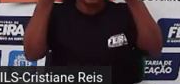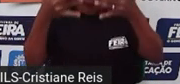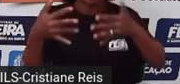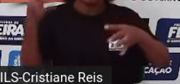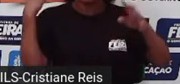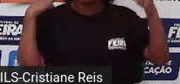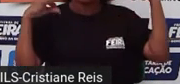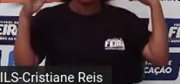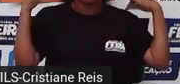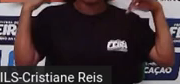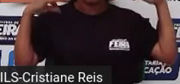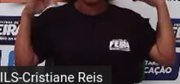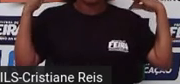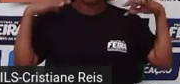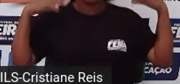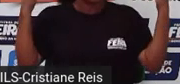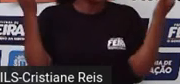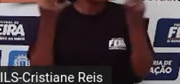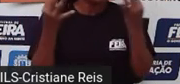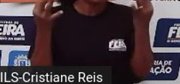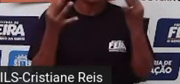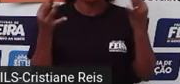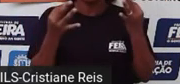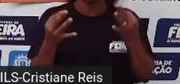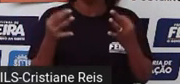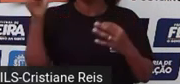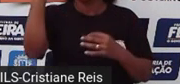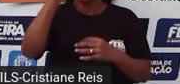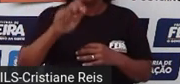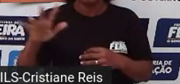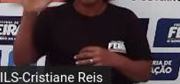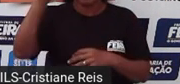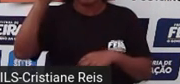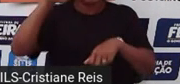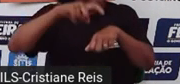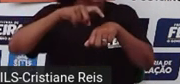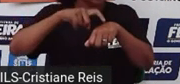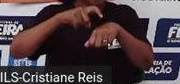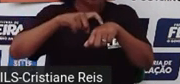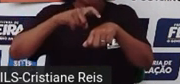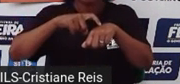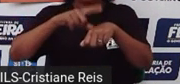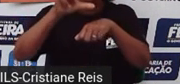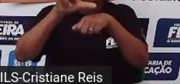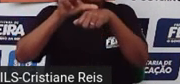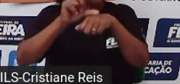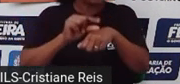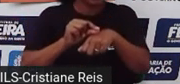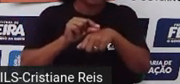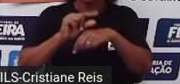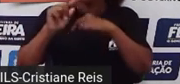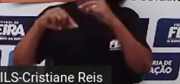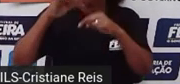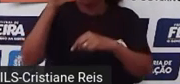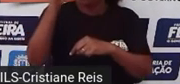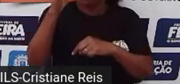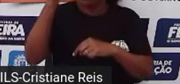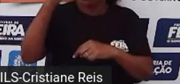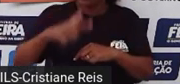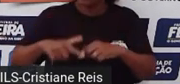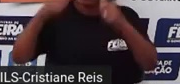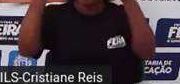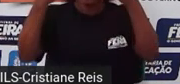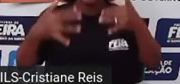que são perfeitos assim né e ainda Ásia mais é o tempo não deu para falar Talvez seja um assunto né de outra aula